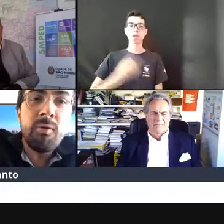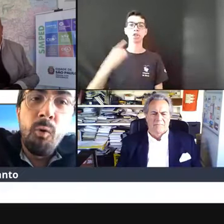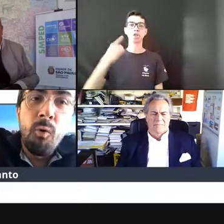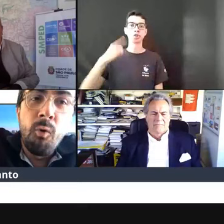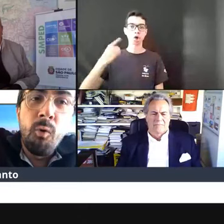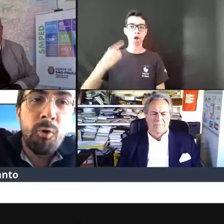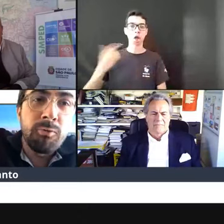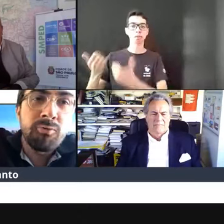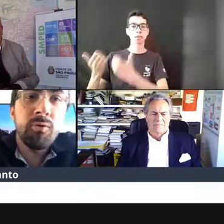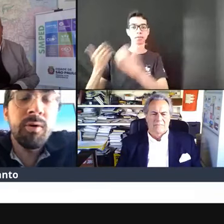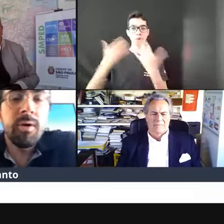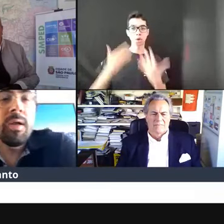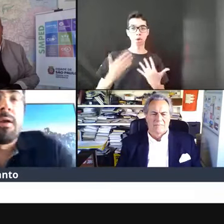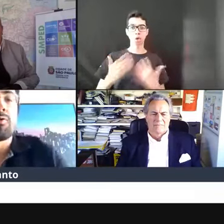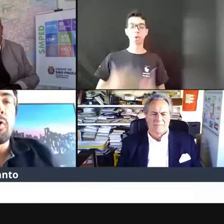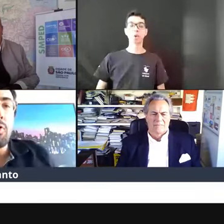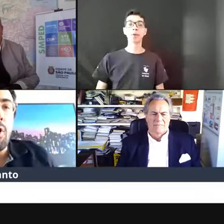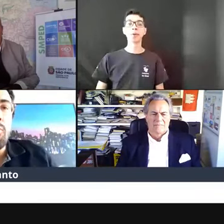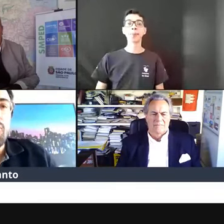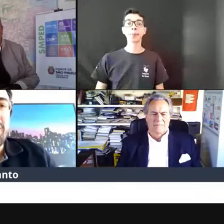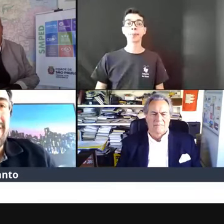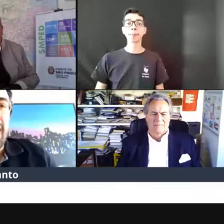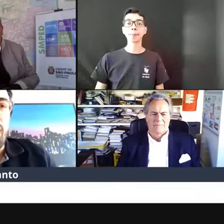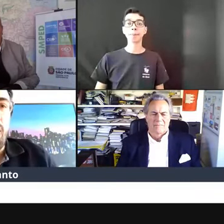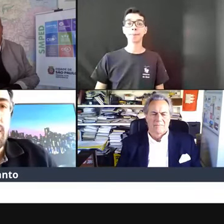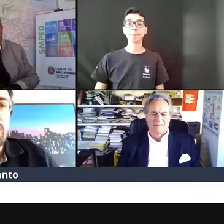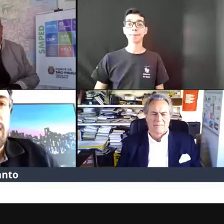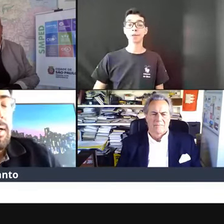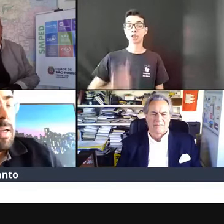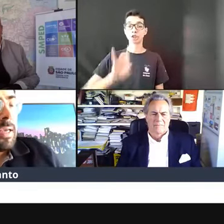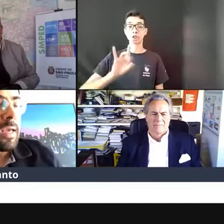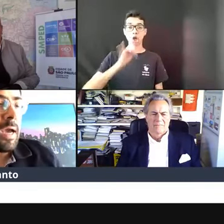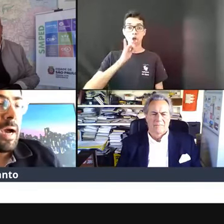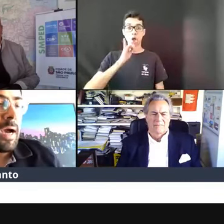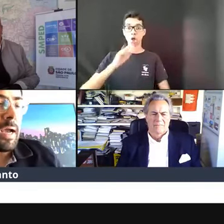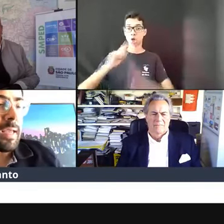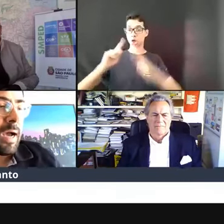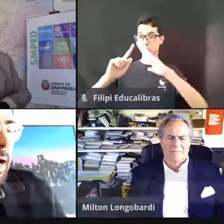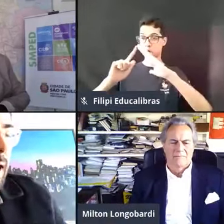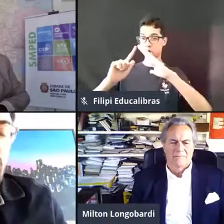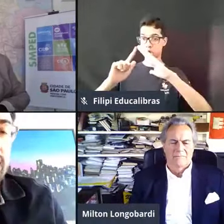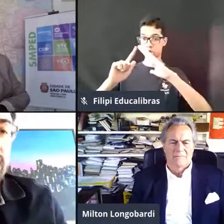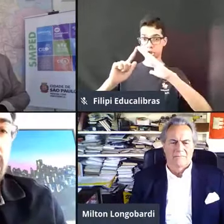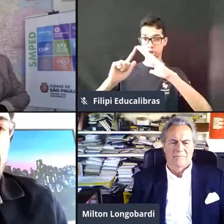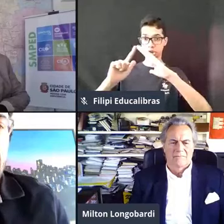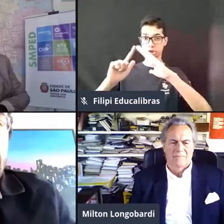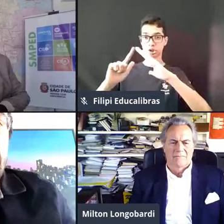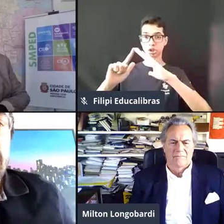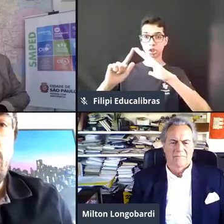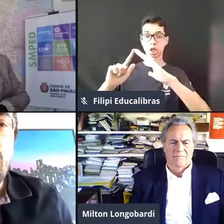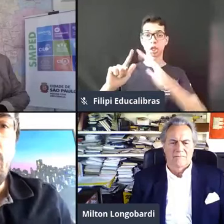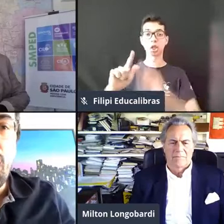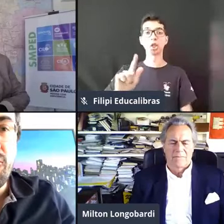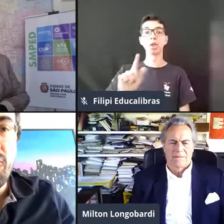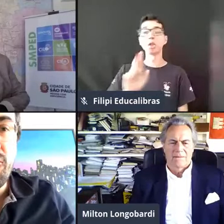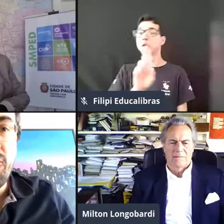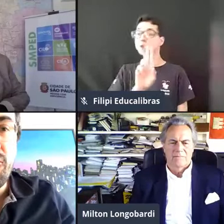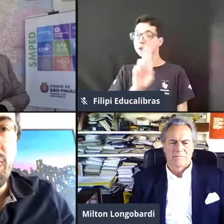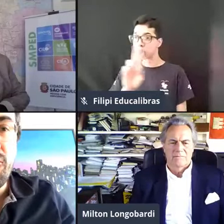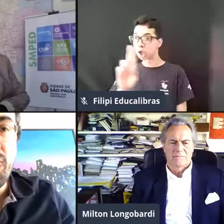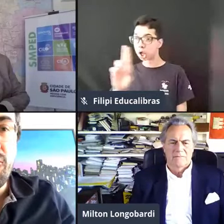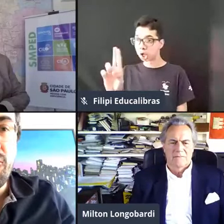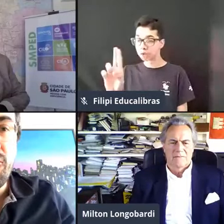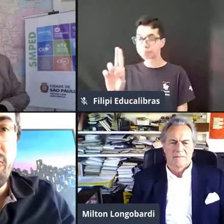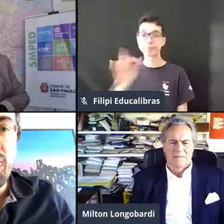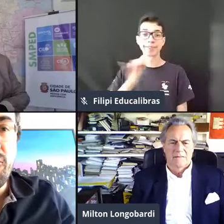um Word pronto, eu só troco o nome da loja e a situação, e eu faço uma